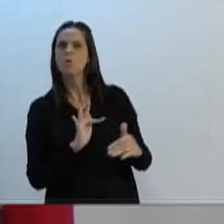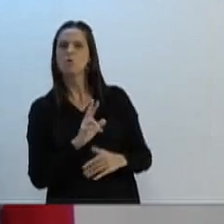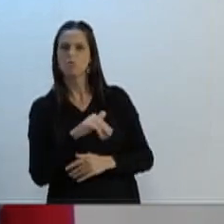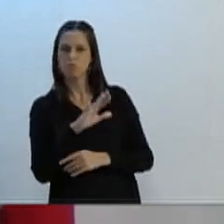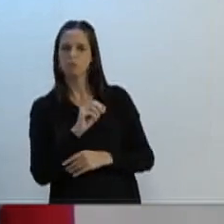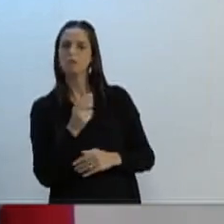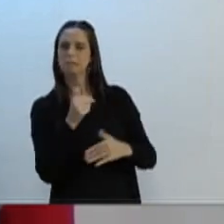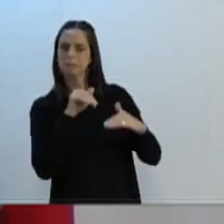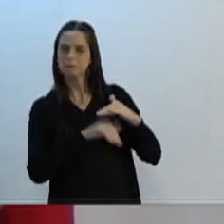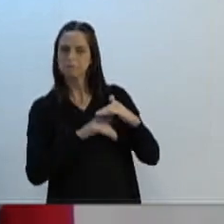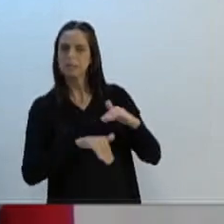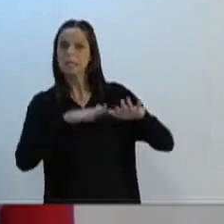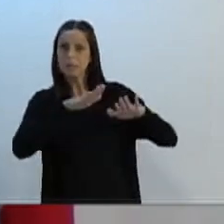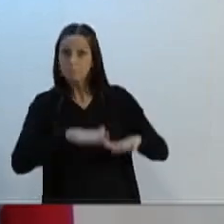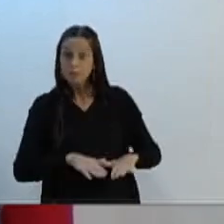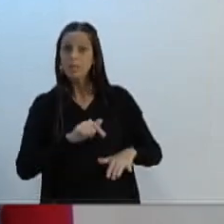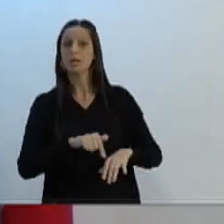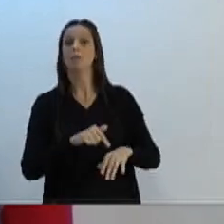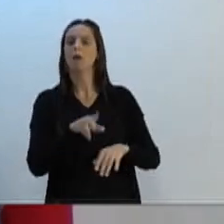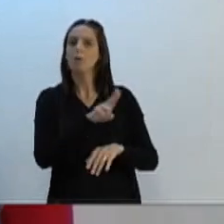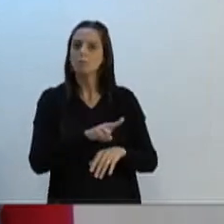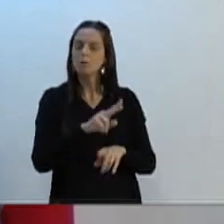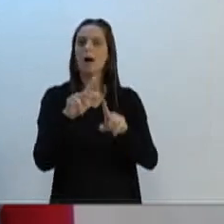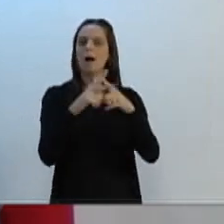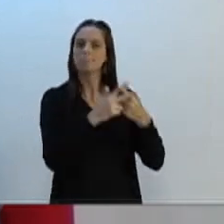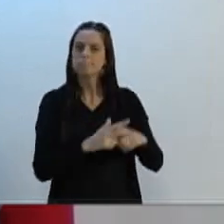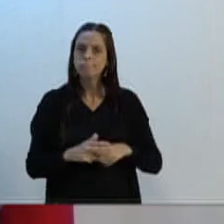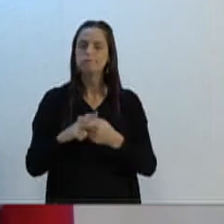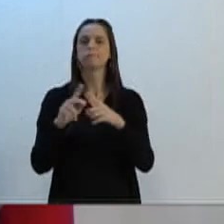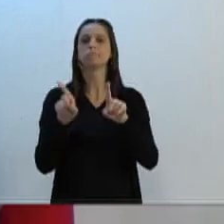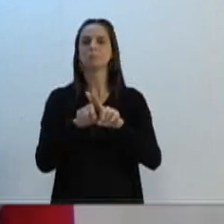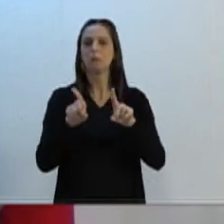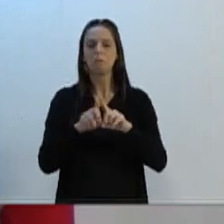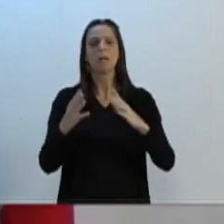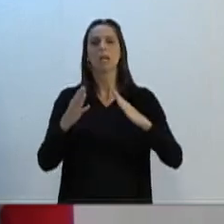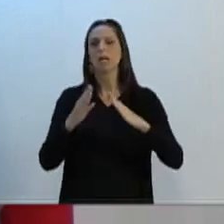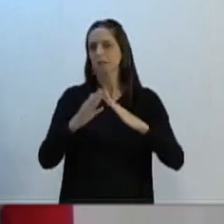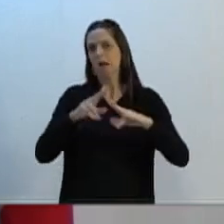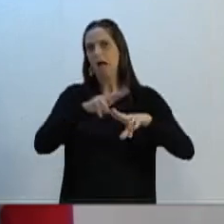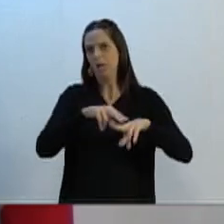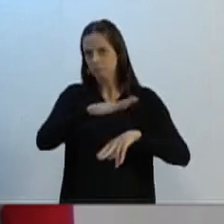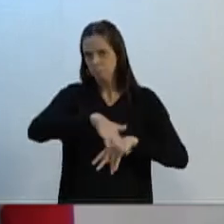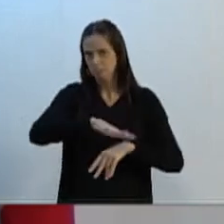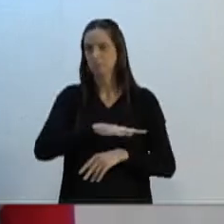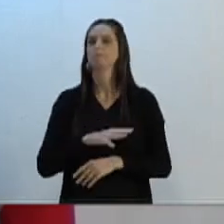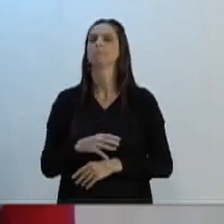na manutenção do presídio e também da penitenciária. Na tarde de hoje seria isso. Pela atenção, muito obrigado.